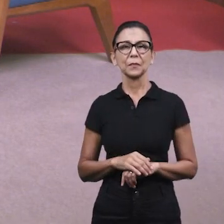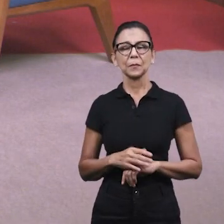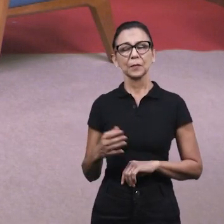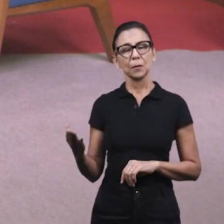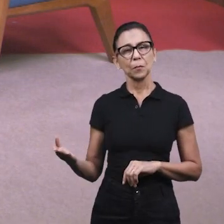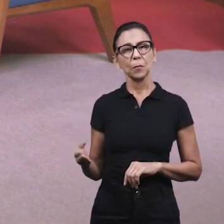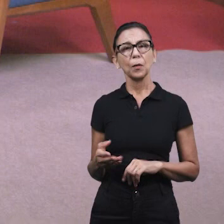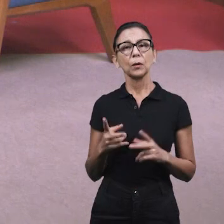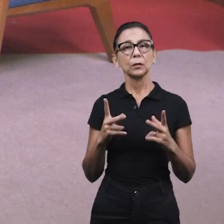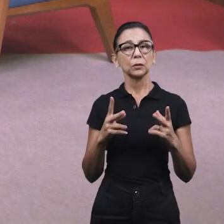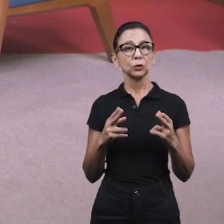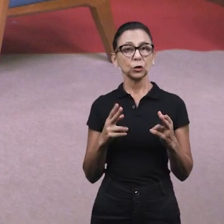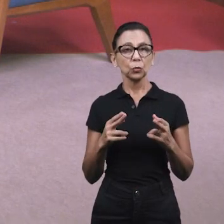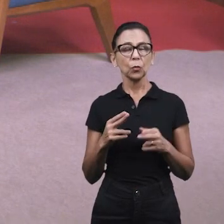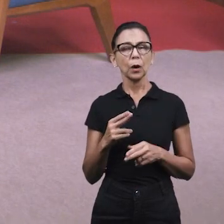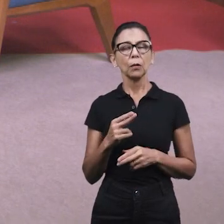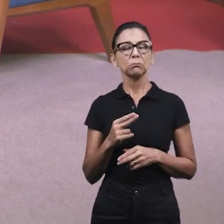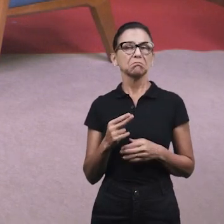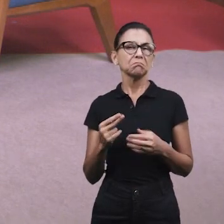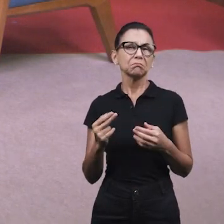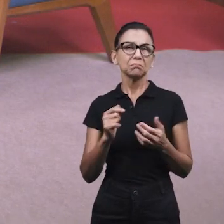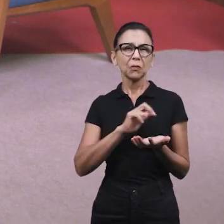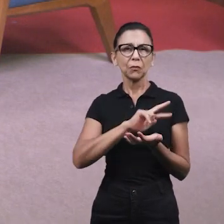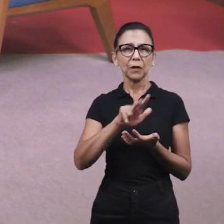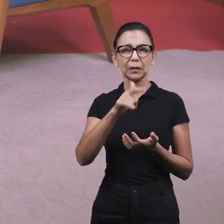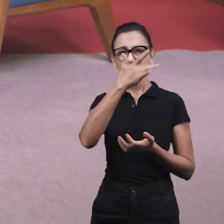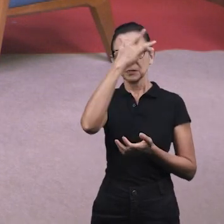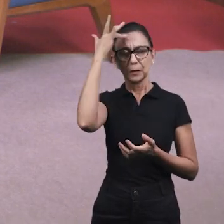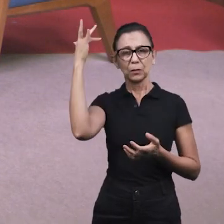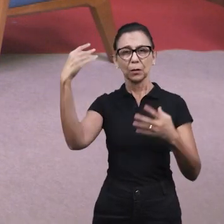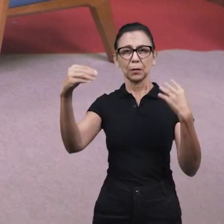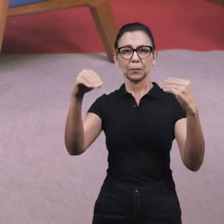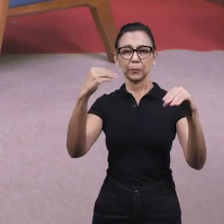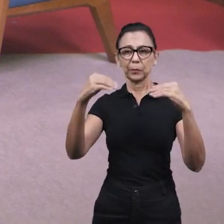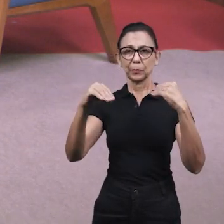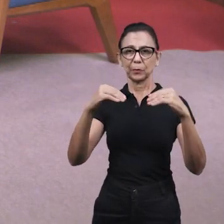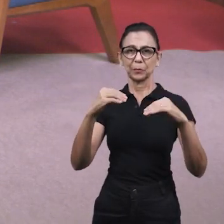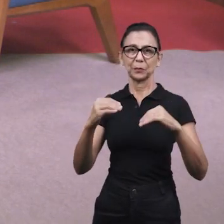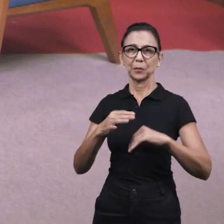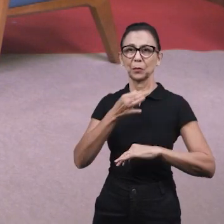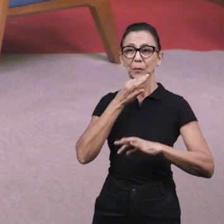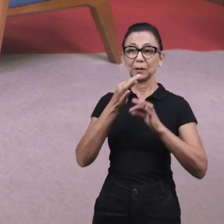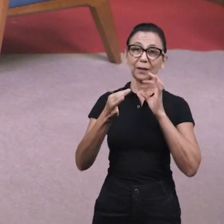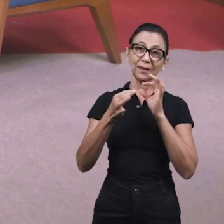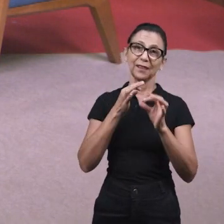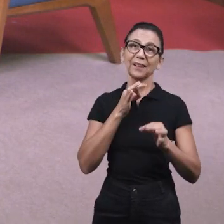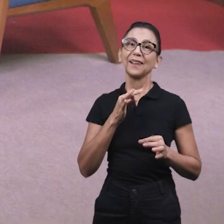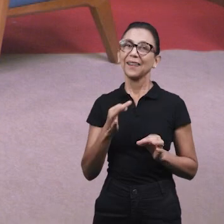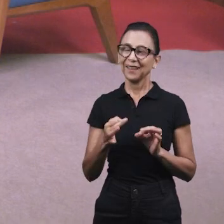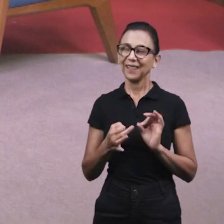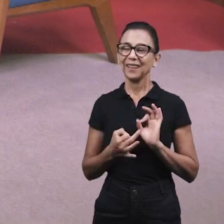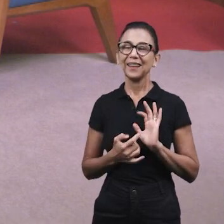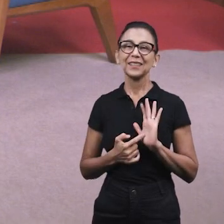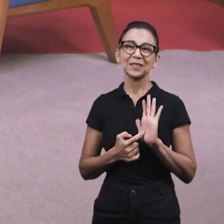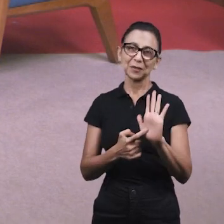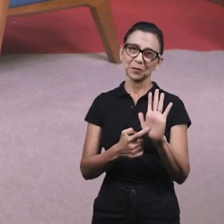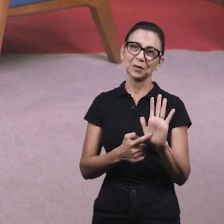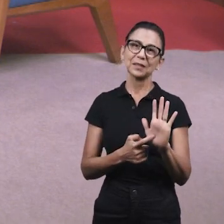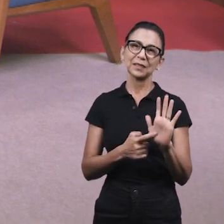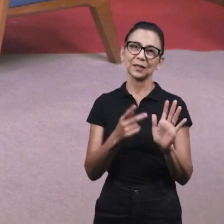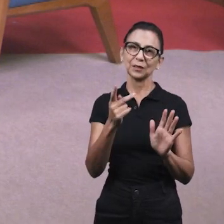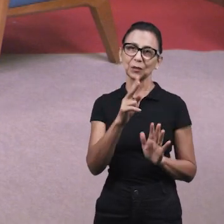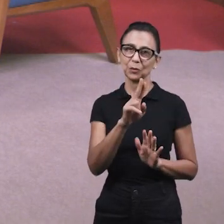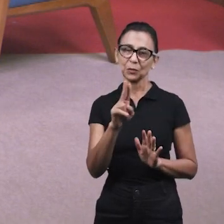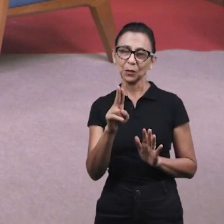nossos irmãos Ronivaldo e Sirlene fizeram e muitos outros também fizeram, e a gente então pode estar mostrando aqui a